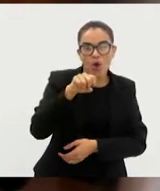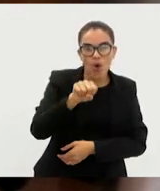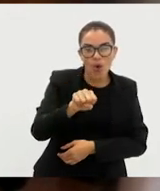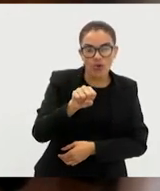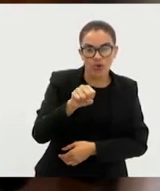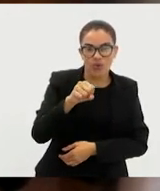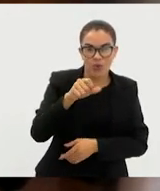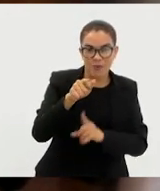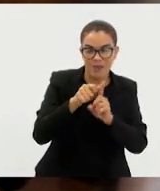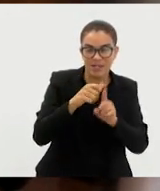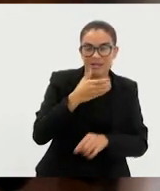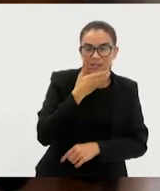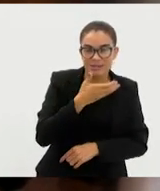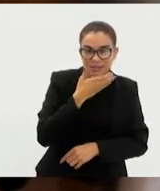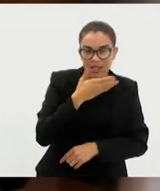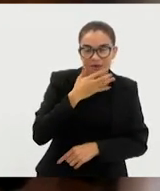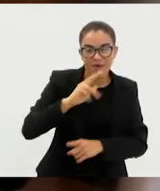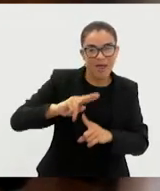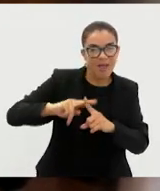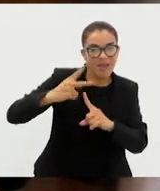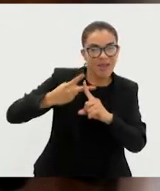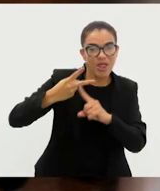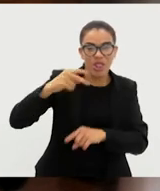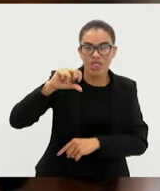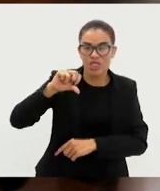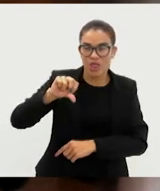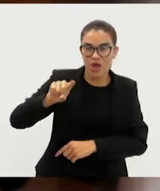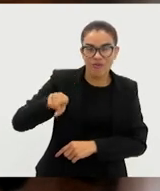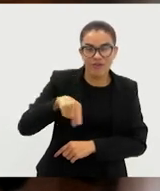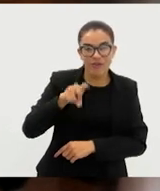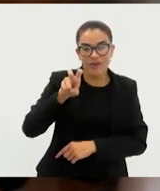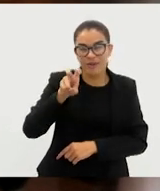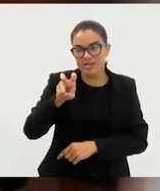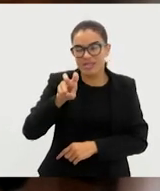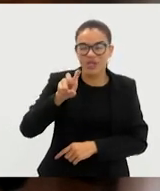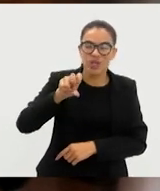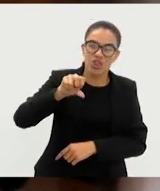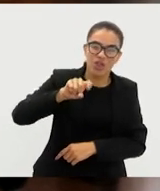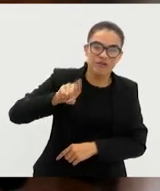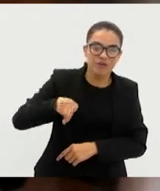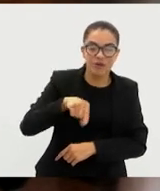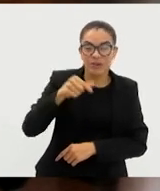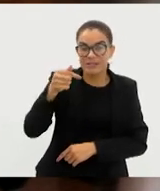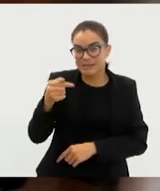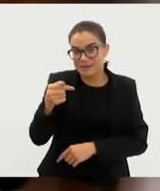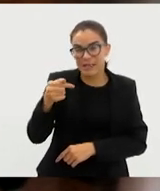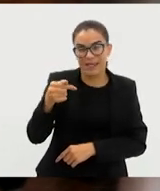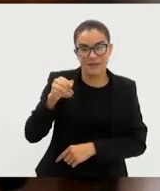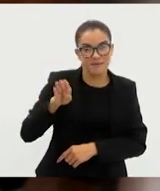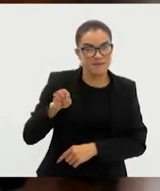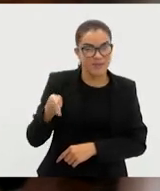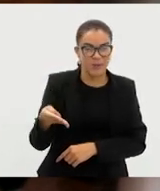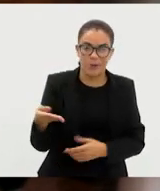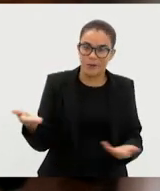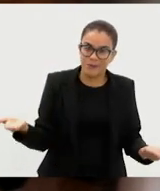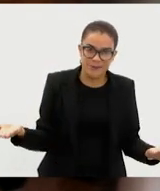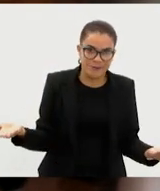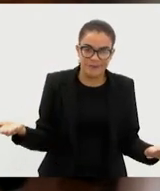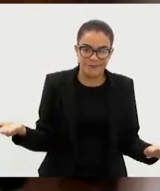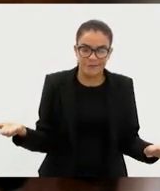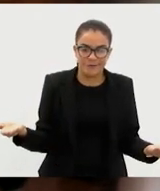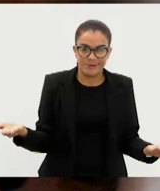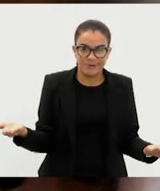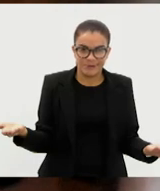dezembro, a gente vai para 9,5, 9,7. Uma tragédia, senhor presidente.